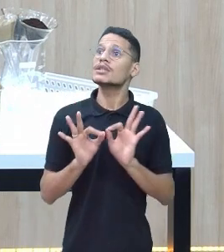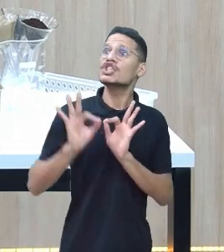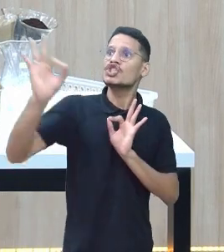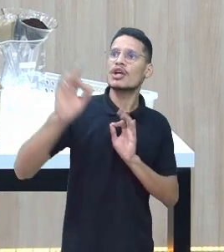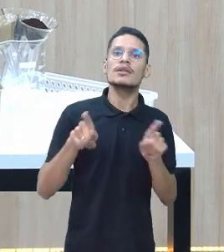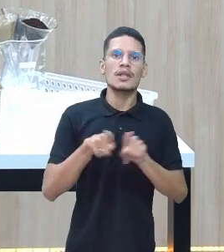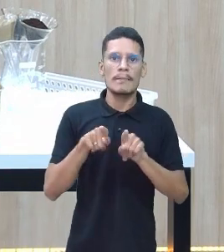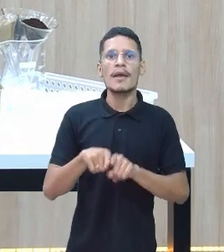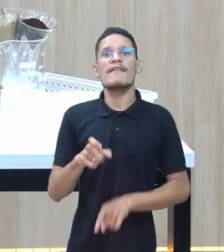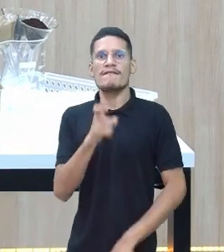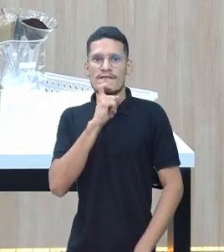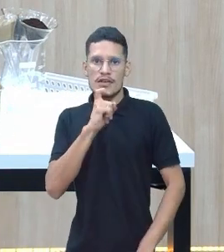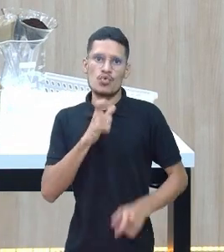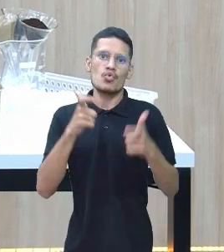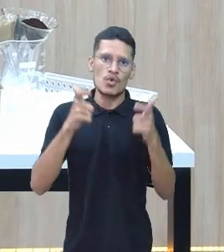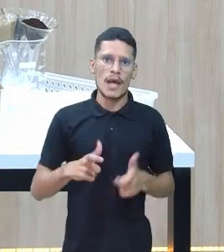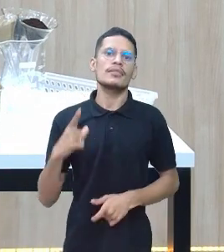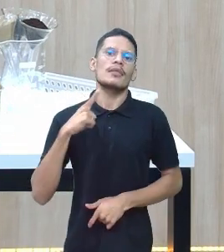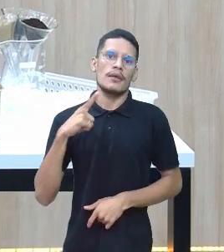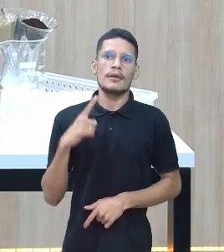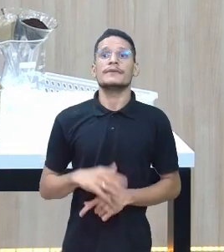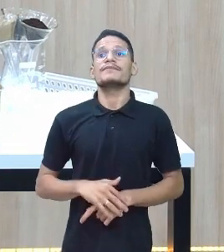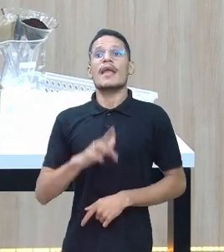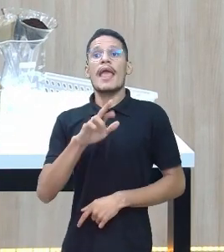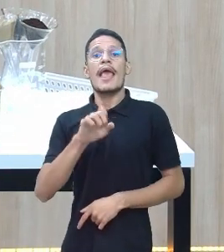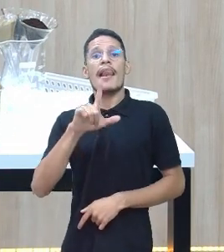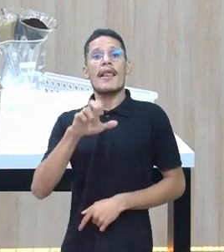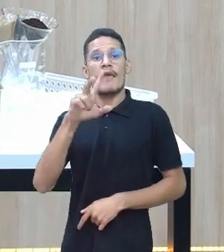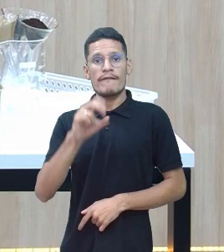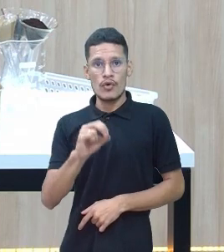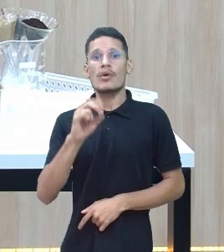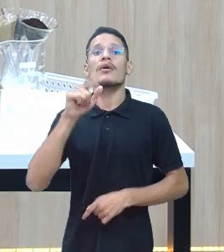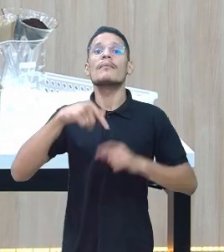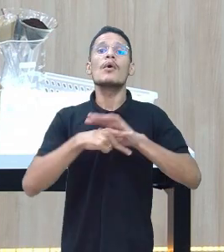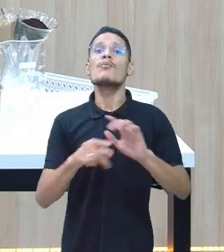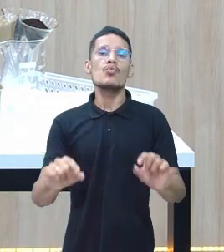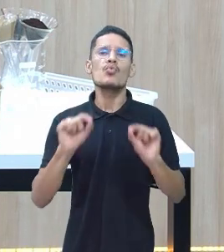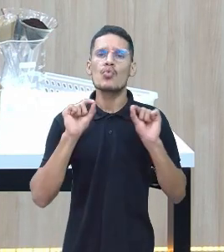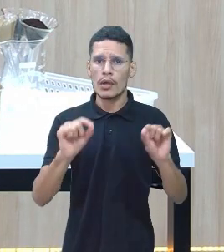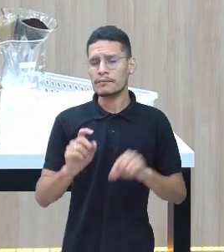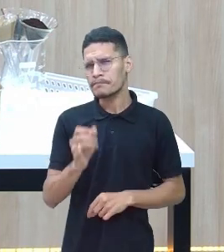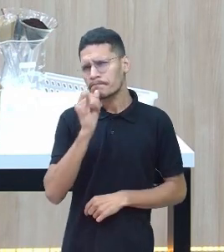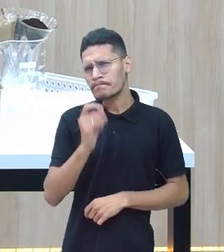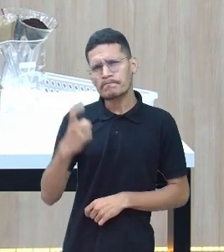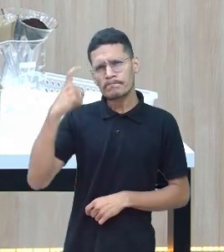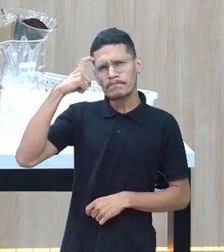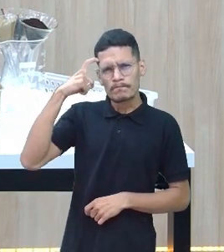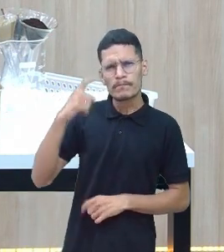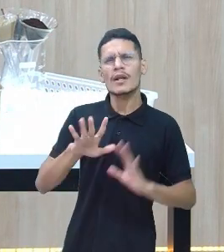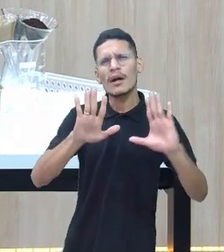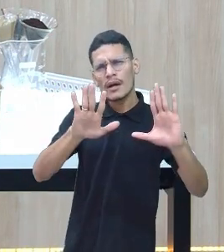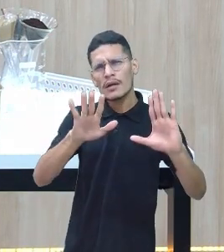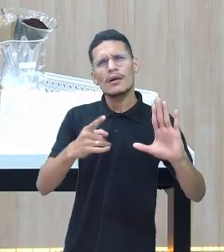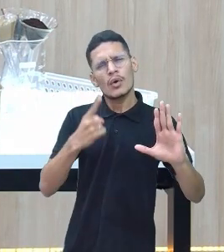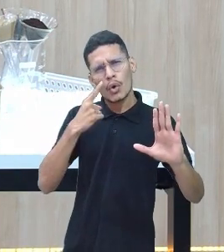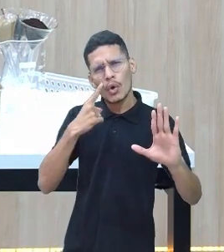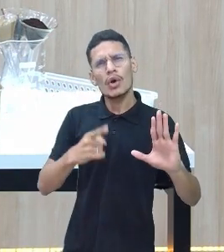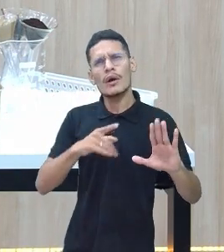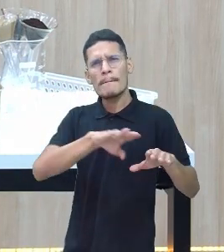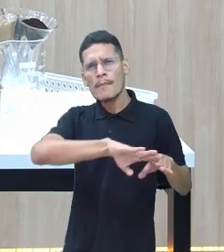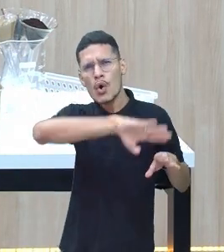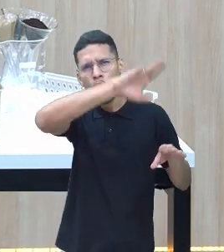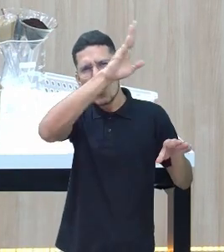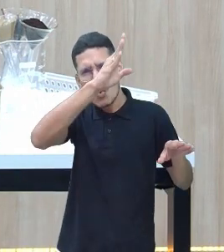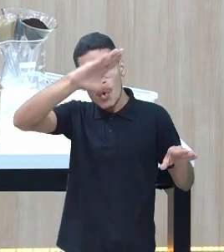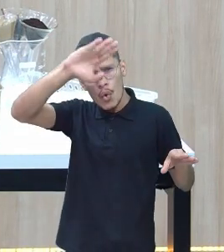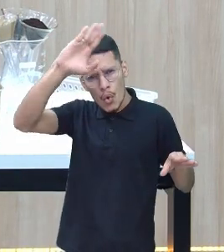clima é bastante frio. O relevo. O relevo a gente vai pensar, professora, nas montanhas